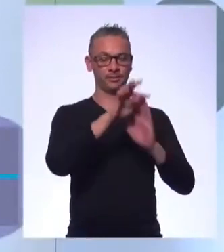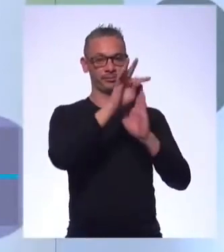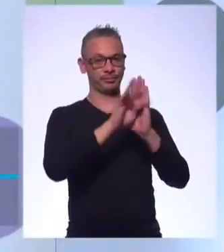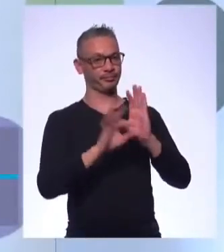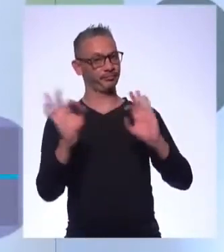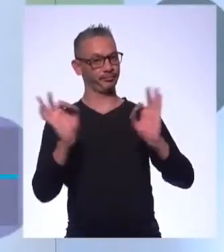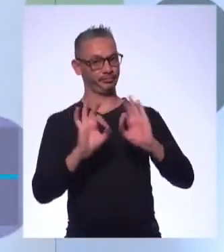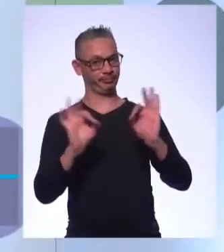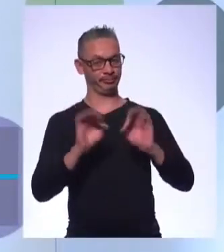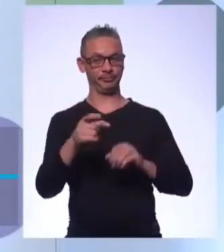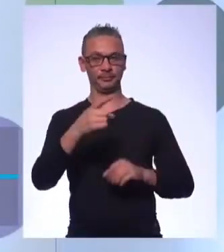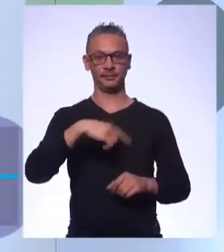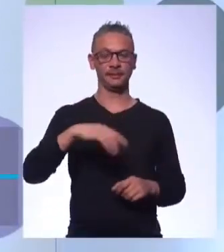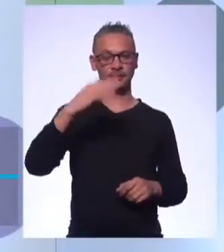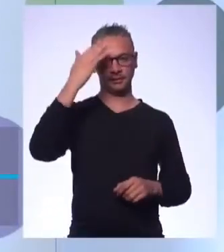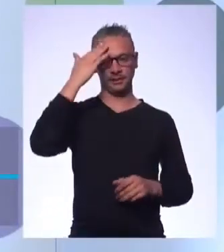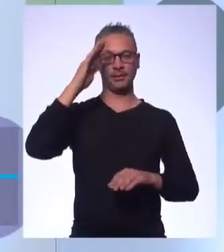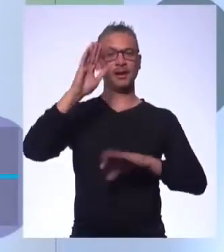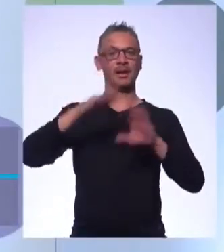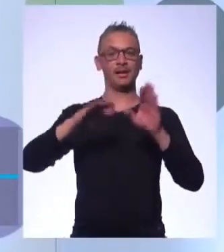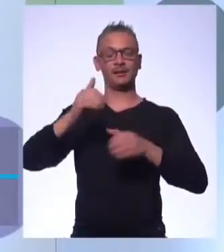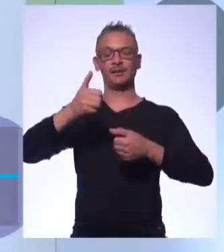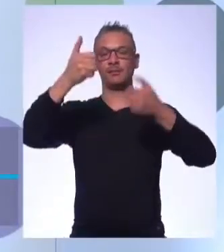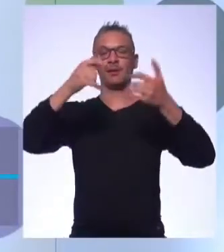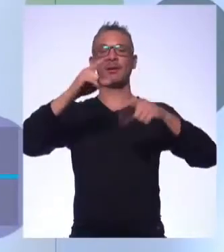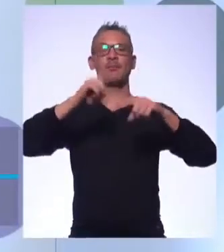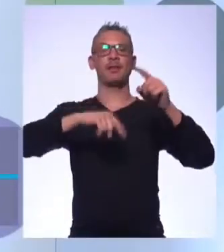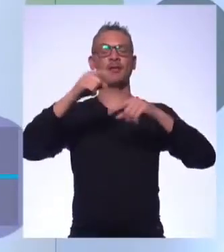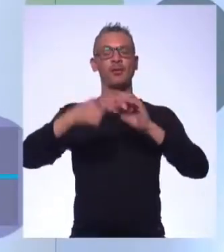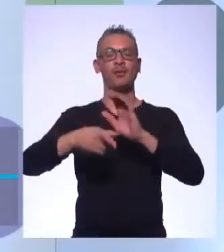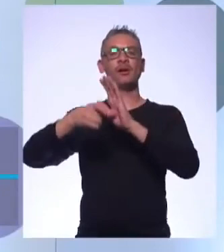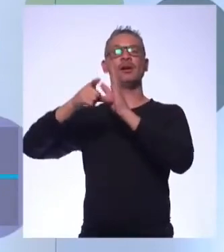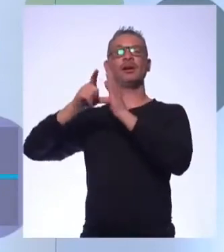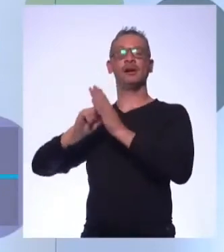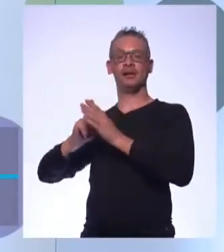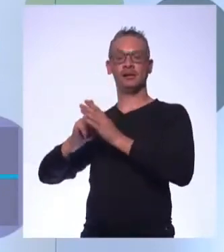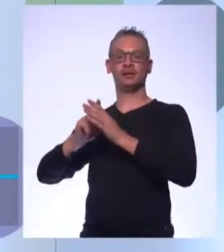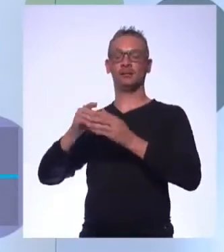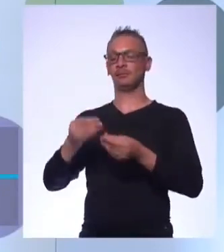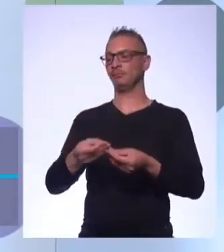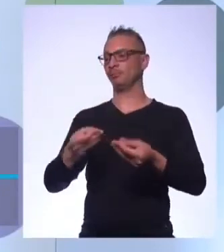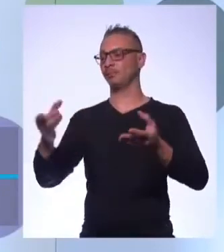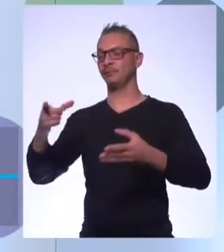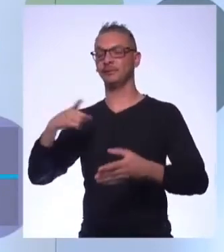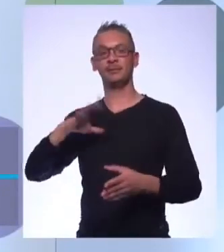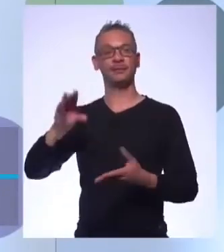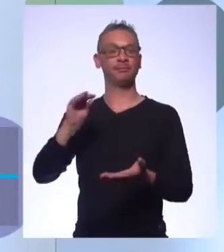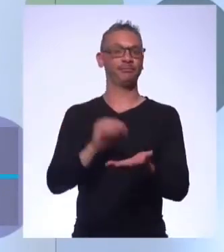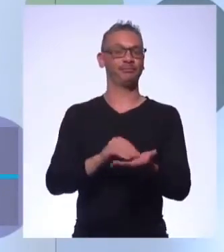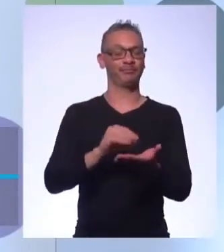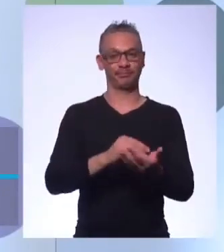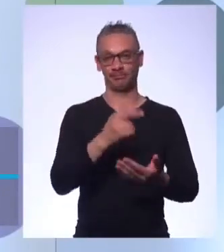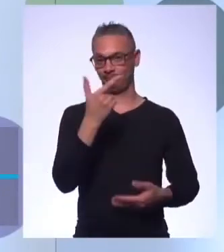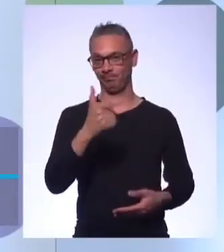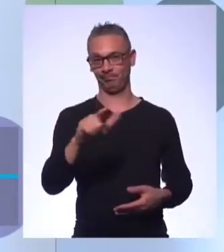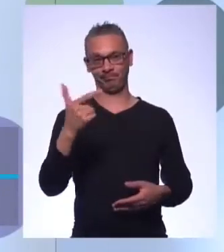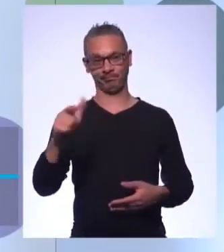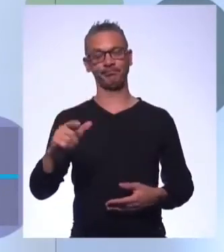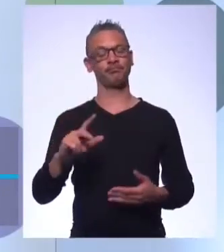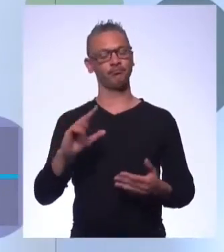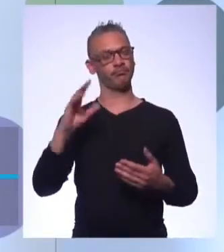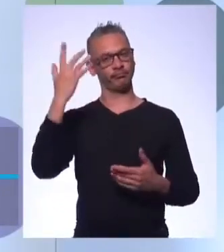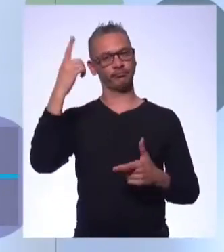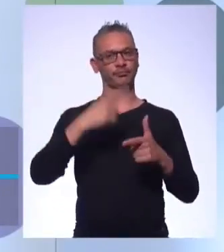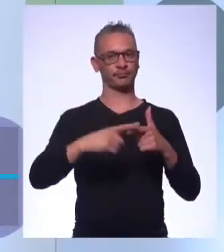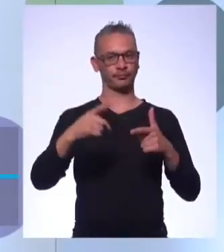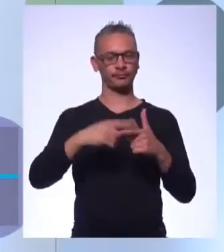bom? O Mauro sabe, às vezes a gente faz o material com antecedência, contando que eles vão ter, e às vezes não tem. Não então chega a gente tempo, né? Acontece. aí